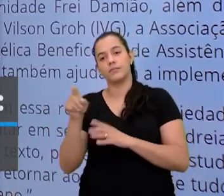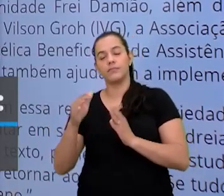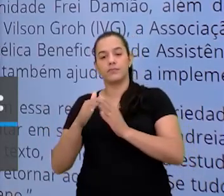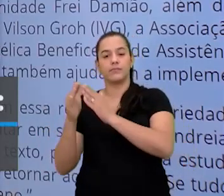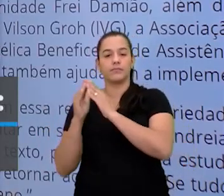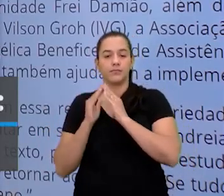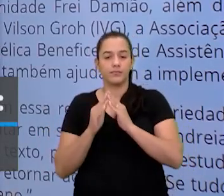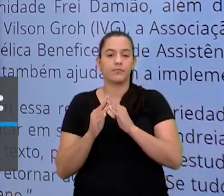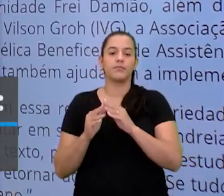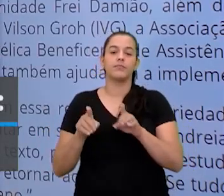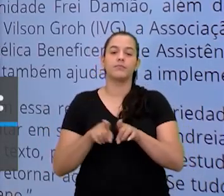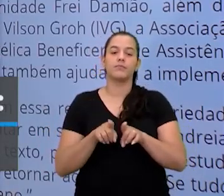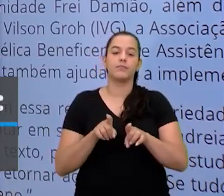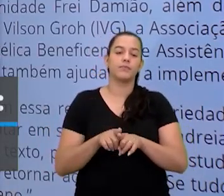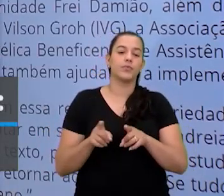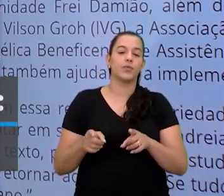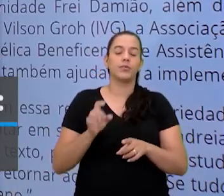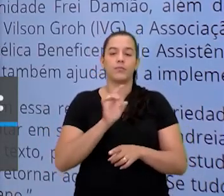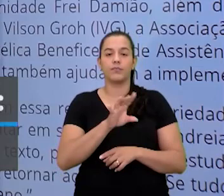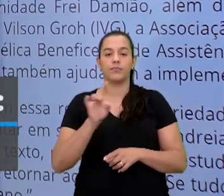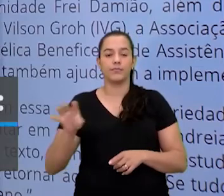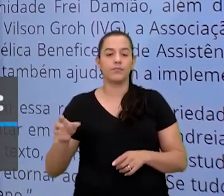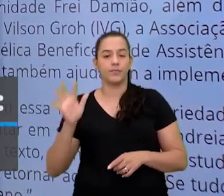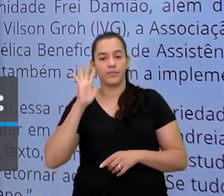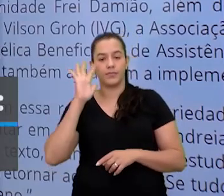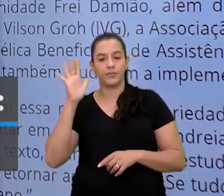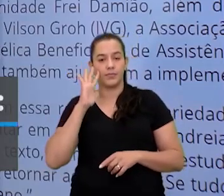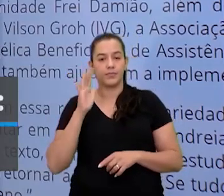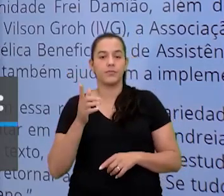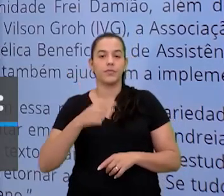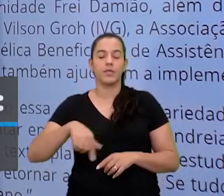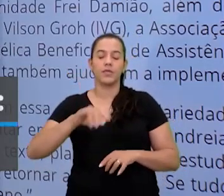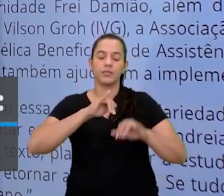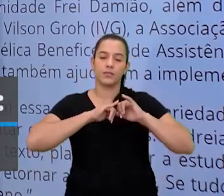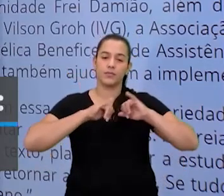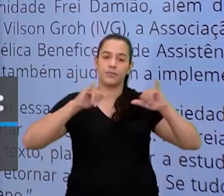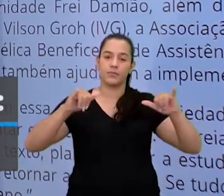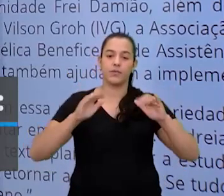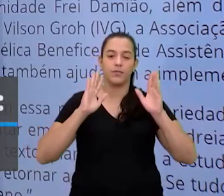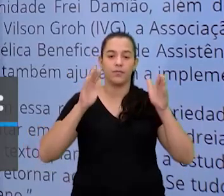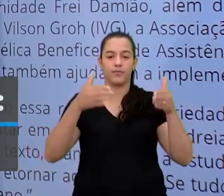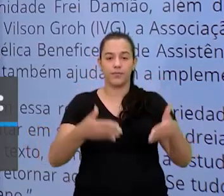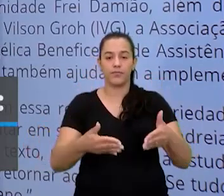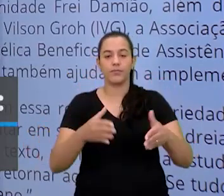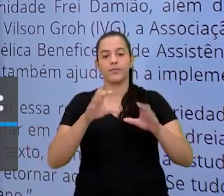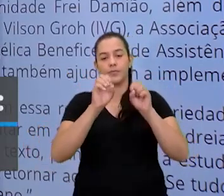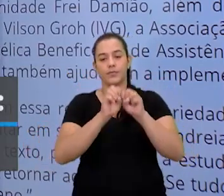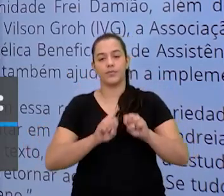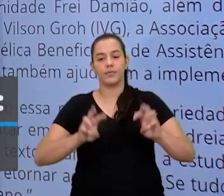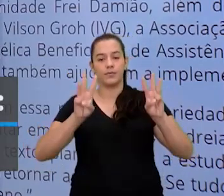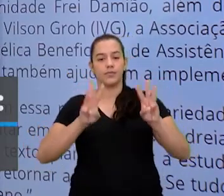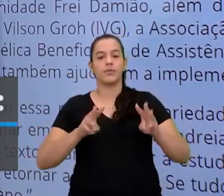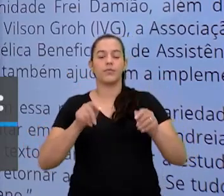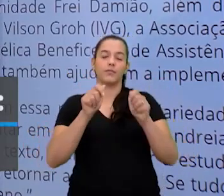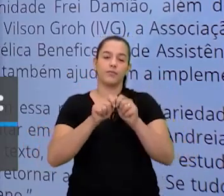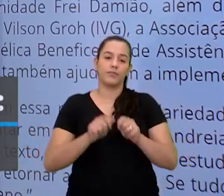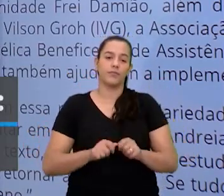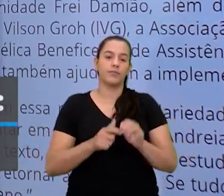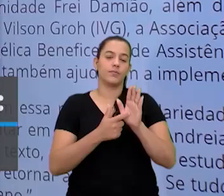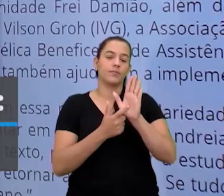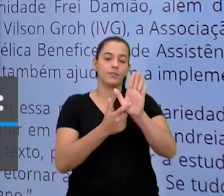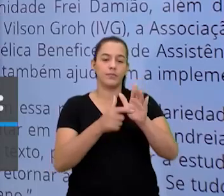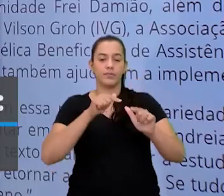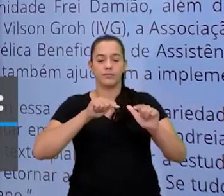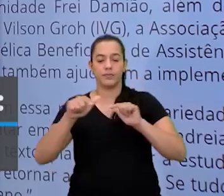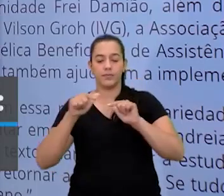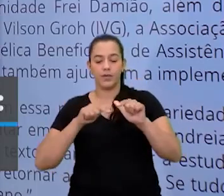função social da imprensa hegemônica. Aí eu penso, esse tipo de imprensa é diretamente do site da ONU, mostrando o serviço, o